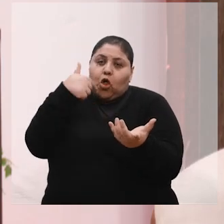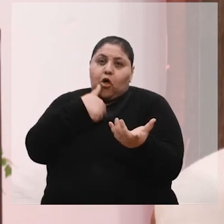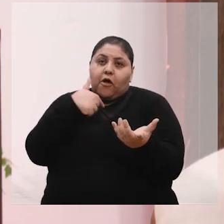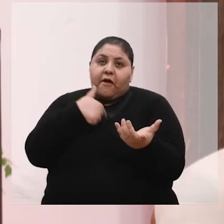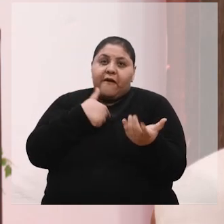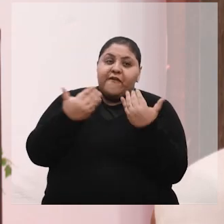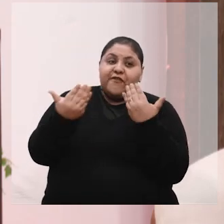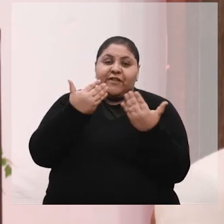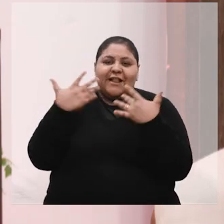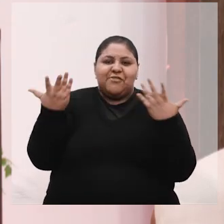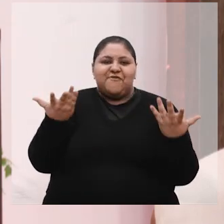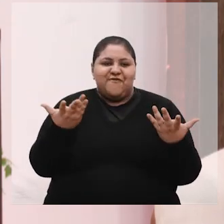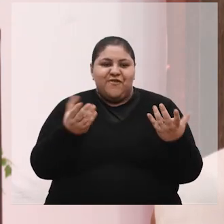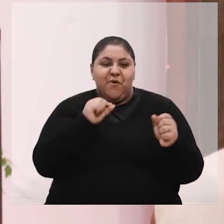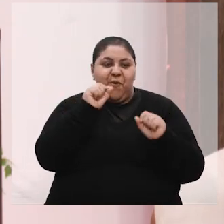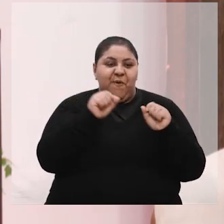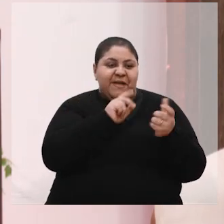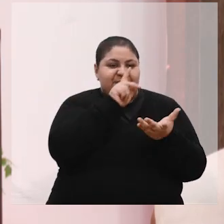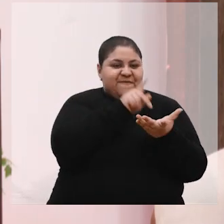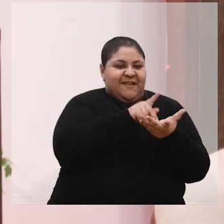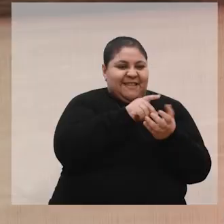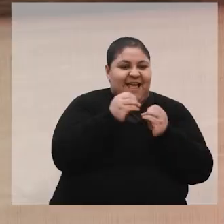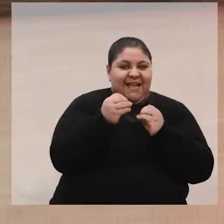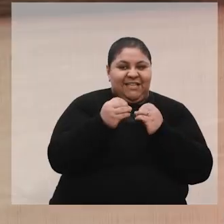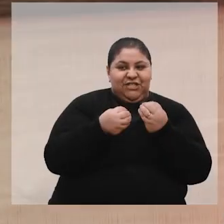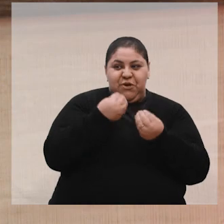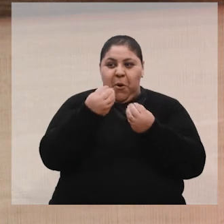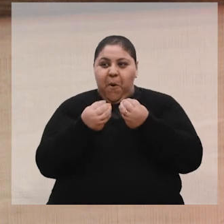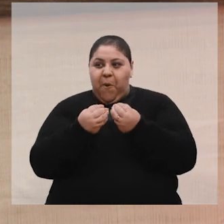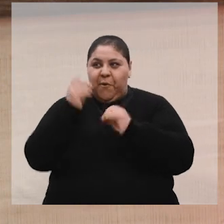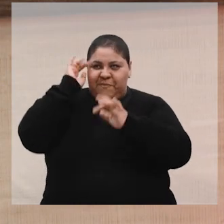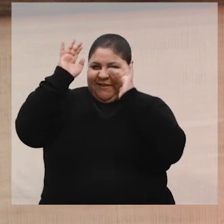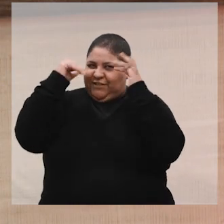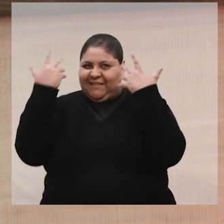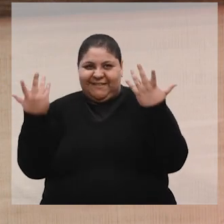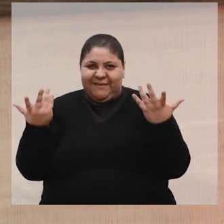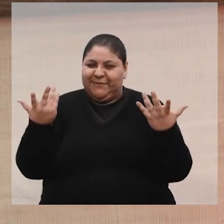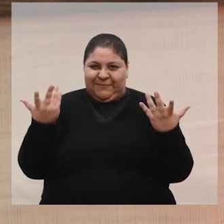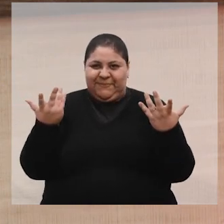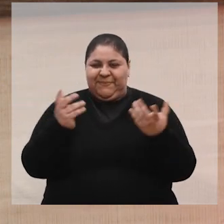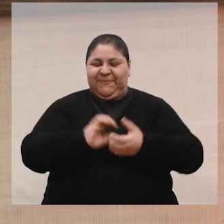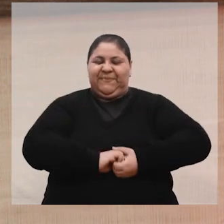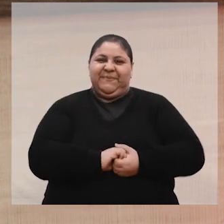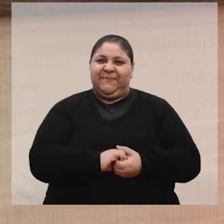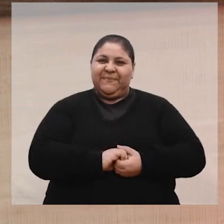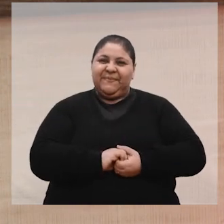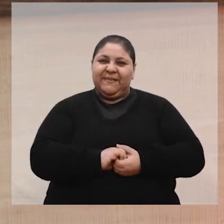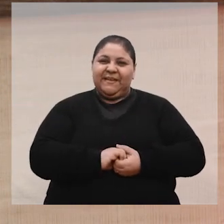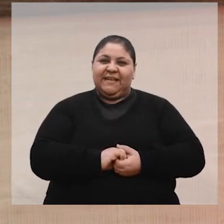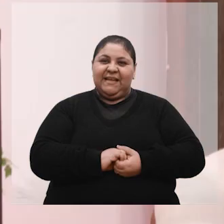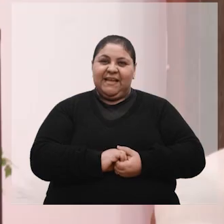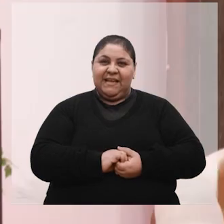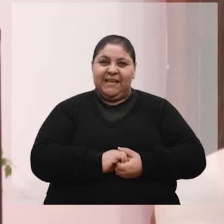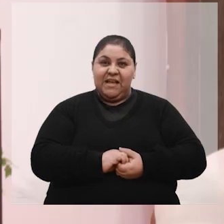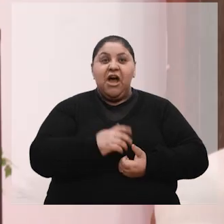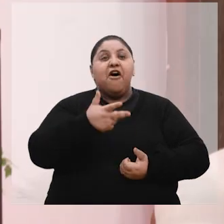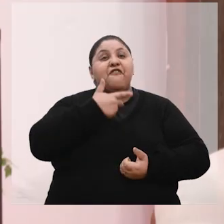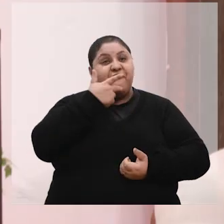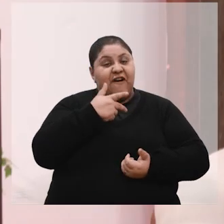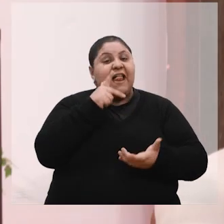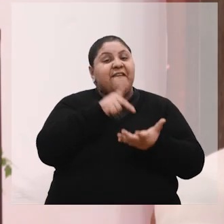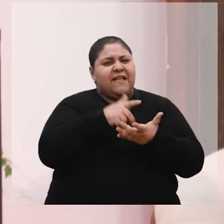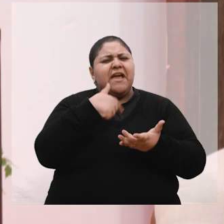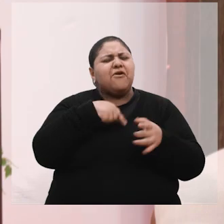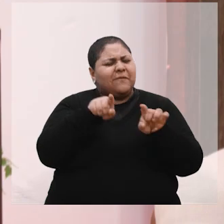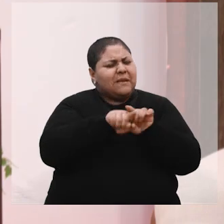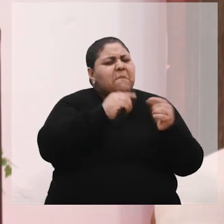ficam em dúvida do que aconteceu e o que não aconteceu. Se de fato participaram dessa forma que tá... Não vou nem negar que às vezes até eu fico